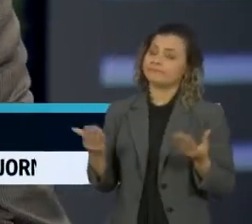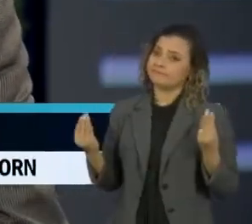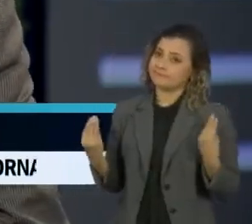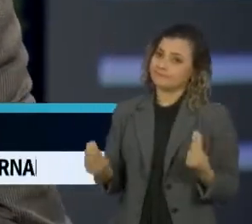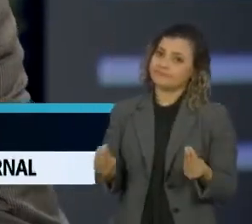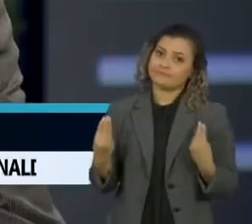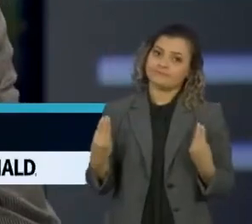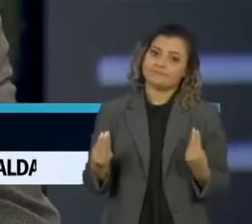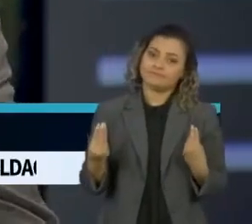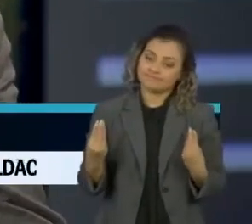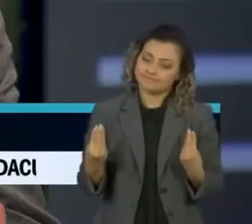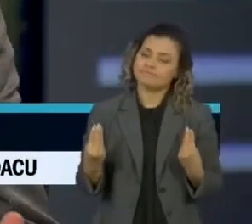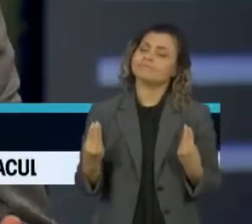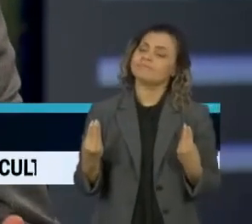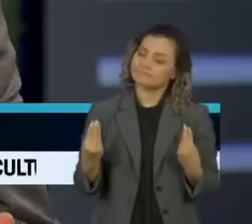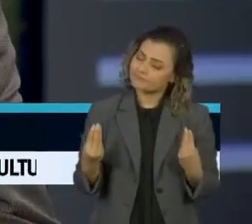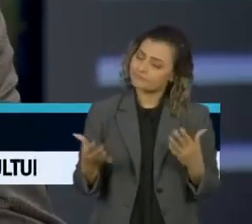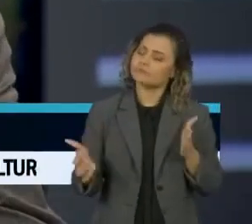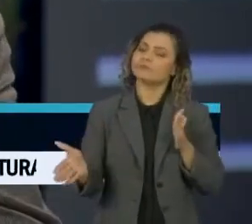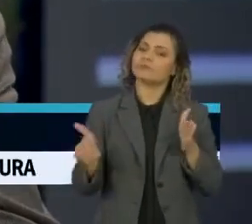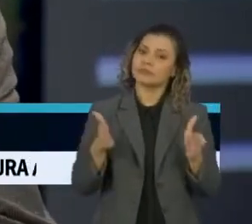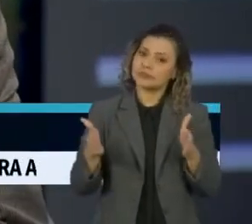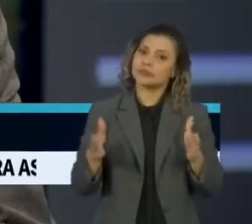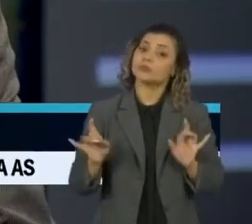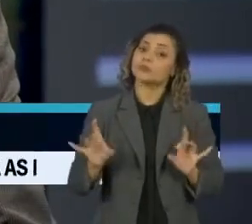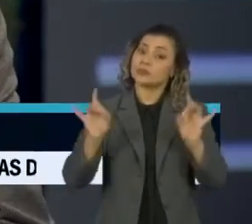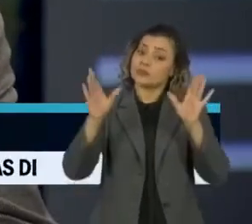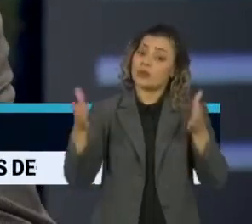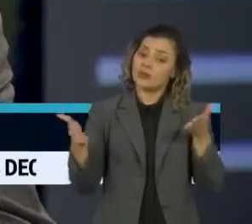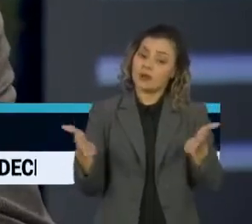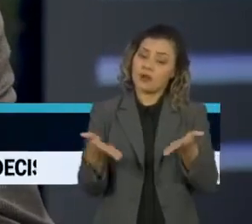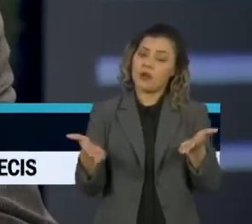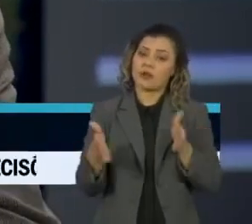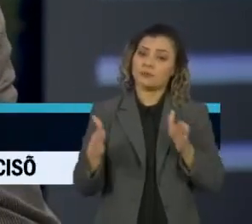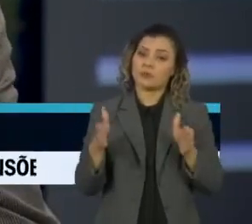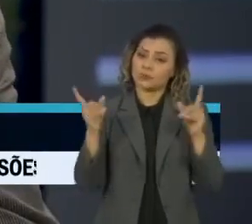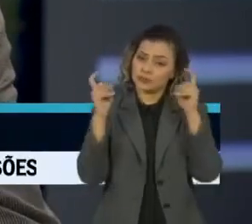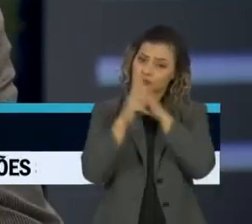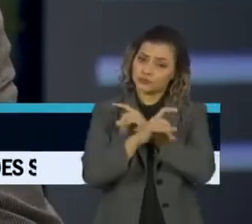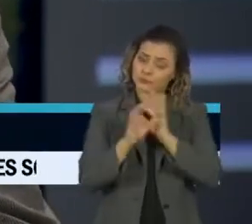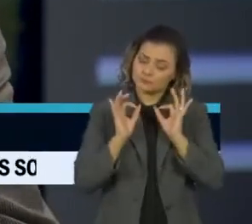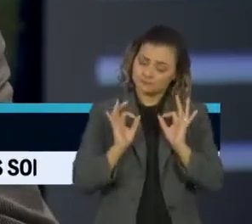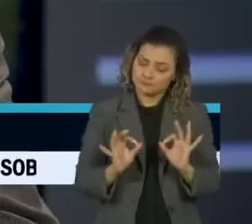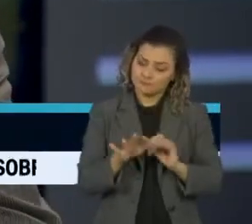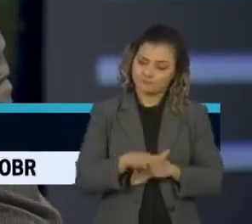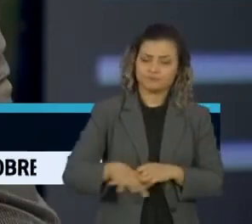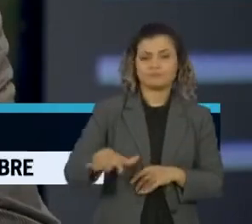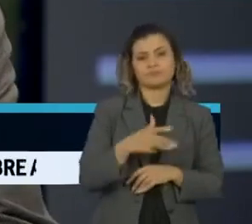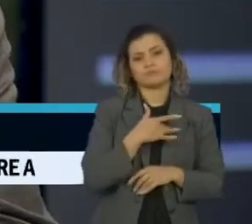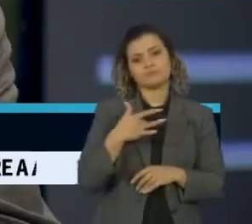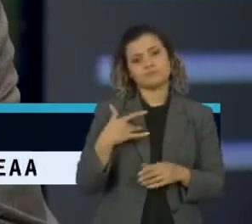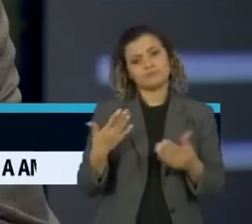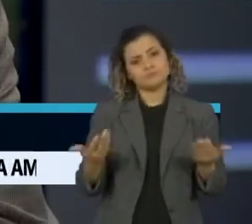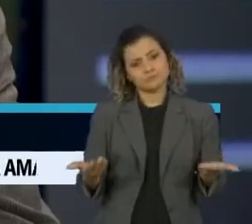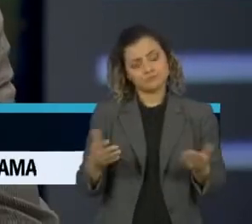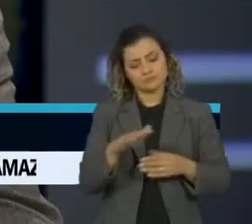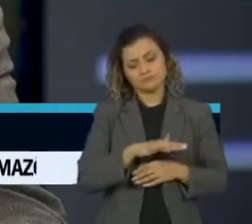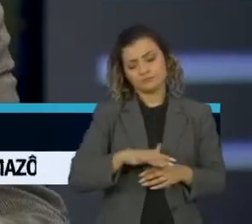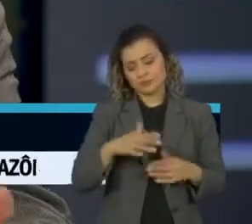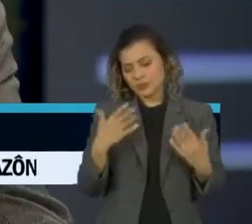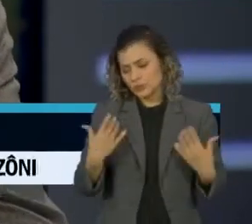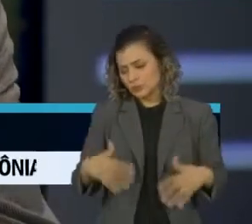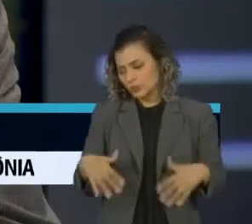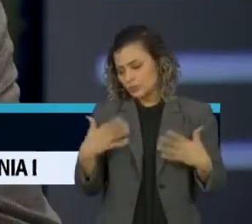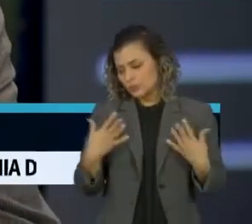realmente estamos vivendo um momento especial, um momento difícil na área da saúde, na área da